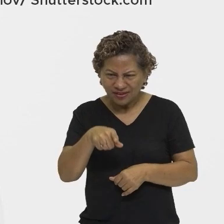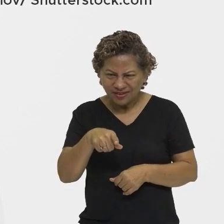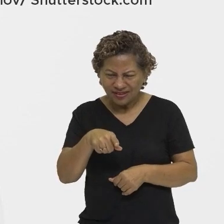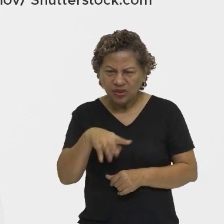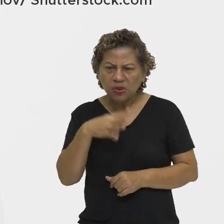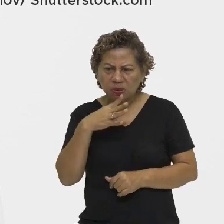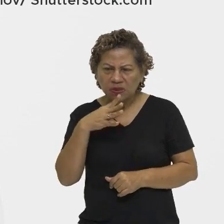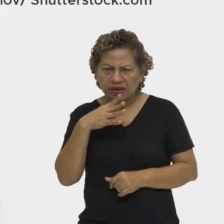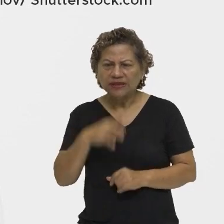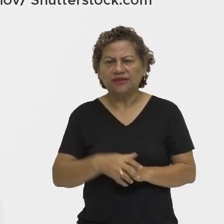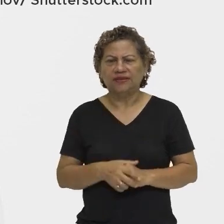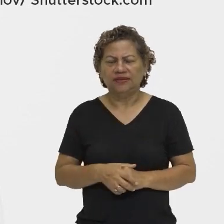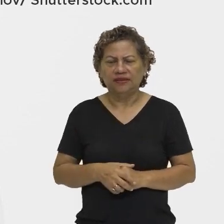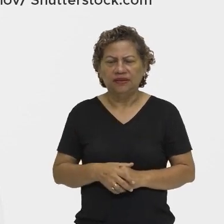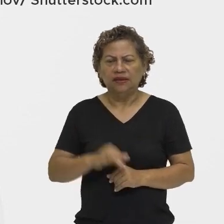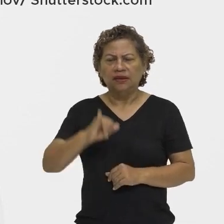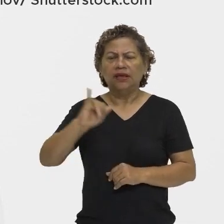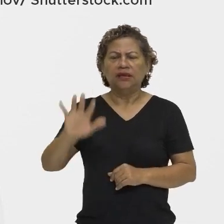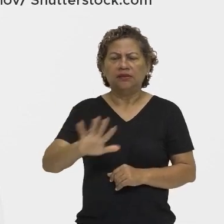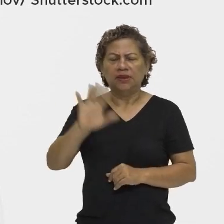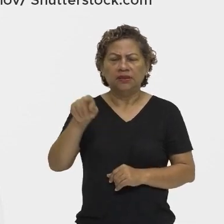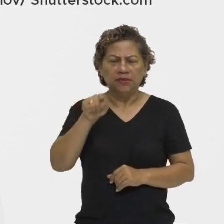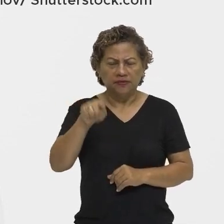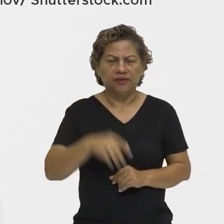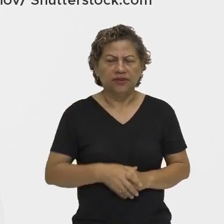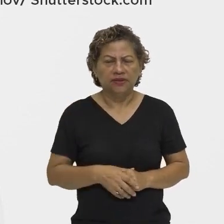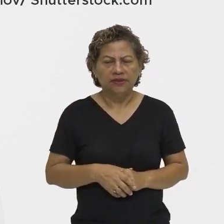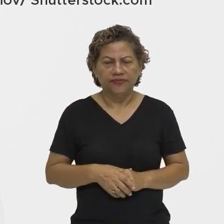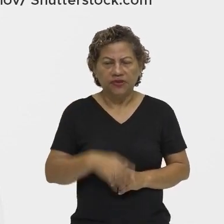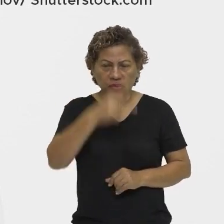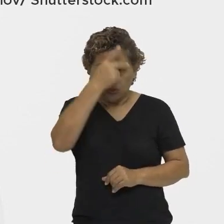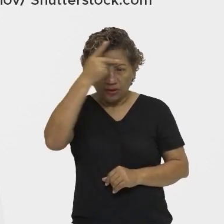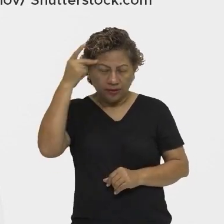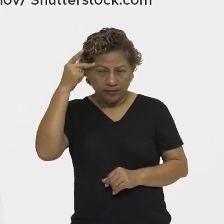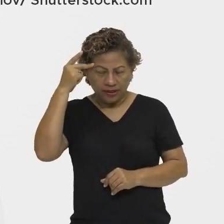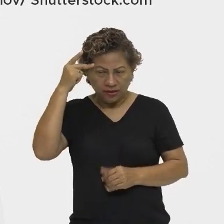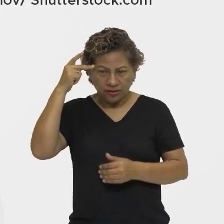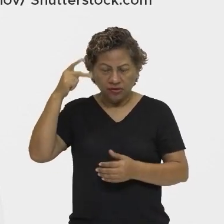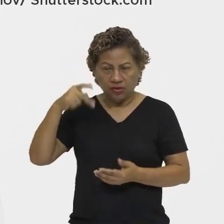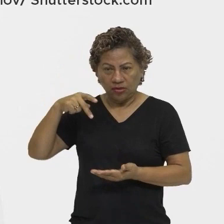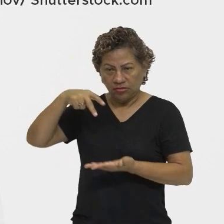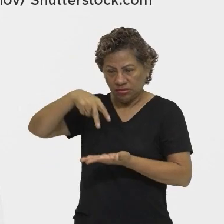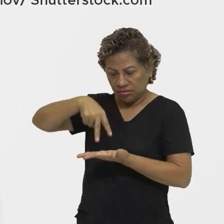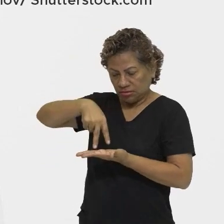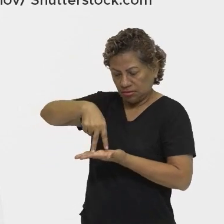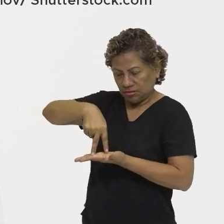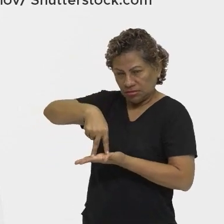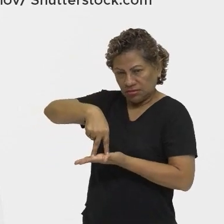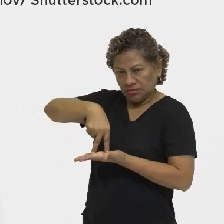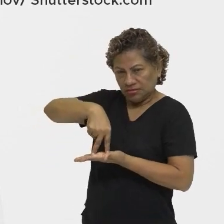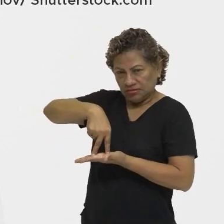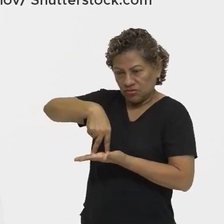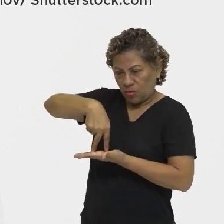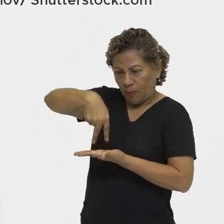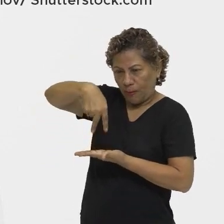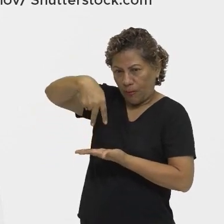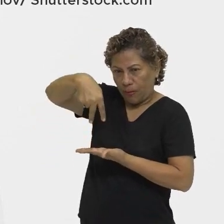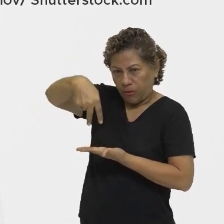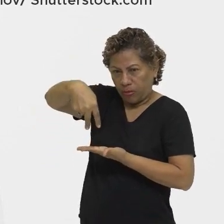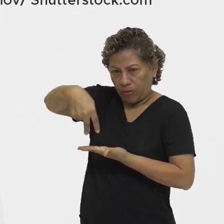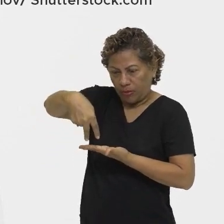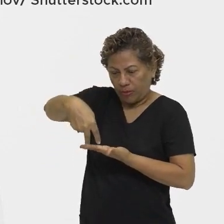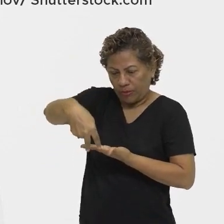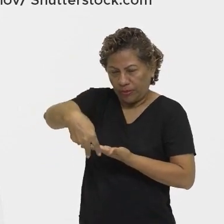bungee jump? Olha aí a imagem para você. A pessoa salta de uma determinada altura, né? Olha a emoção, a adrenalina, né? A